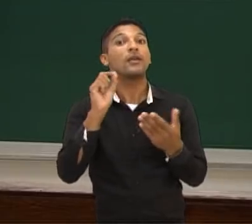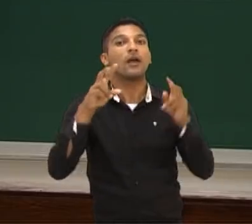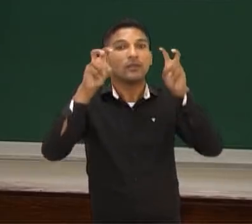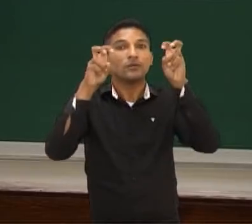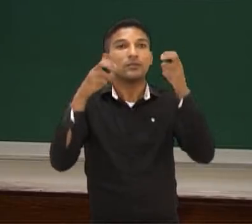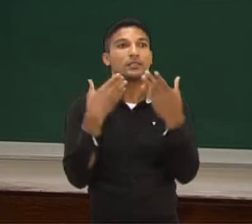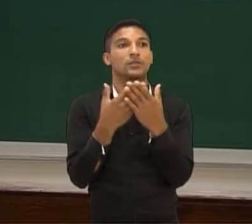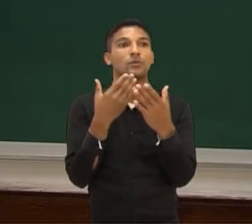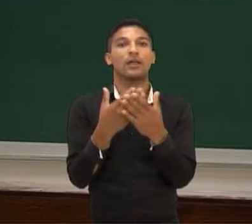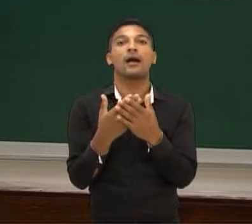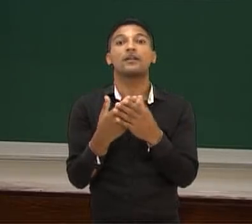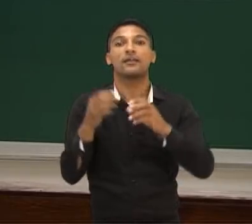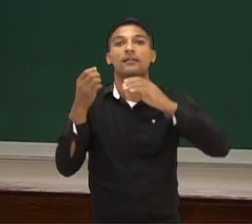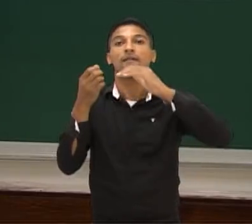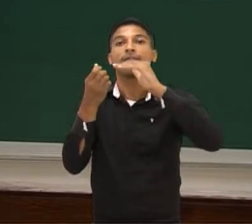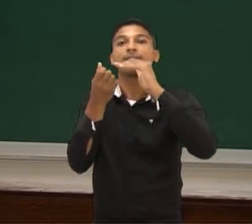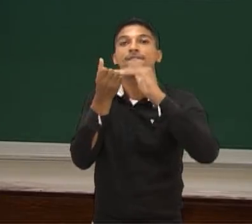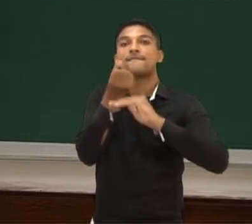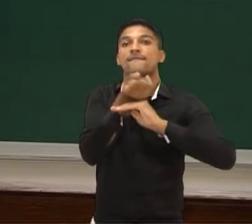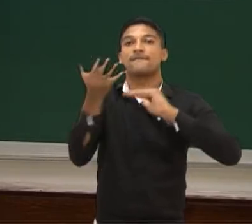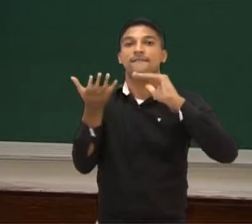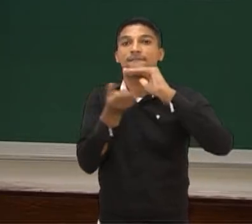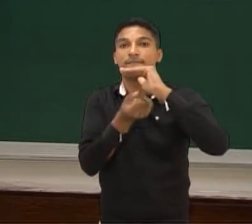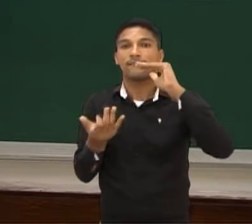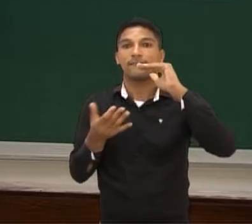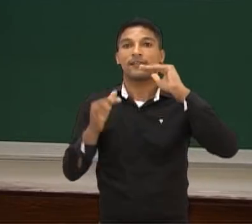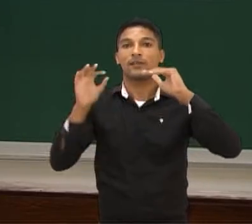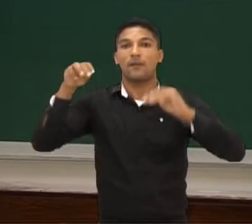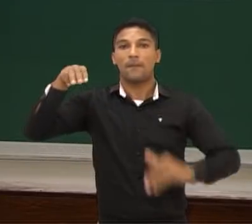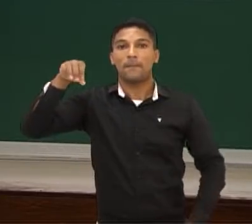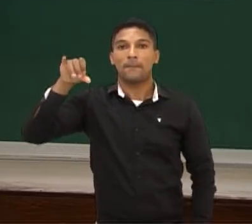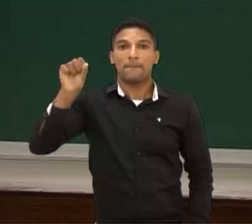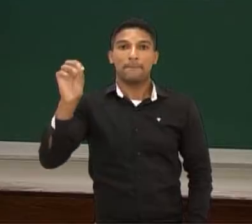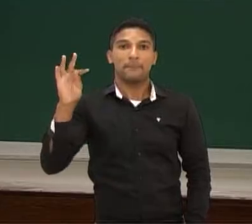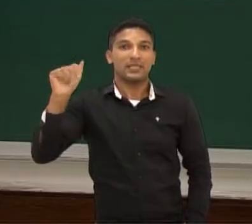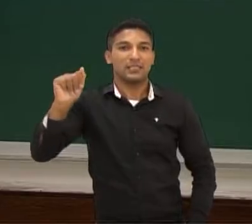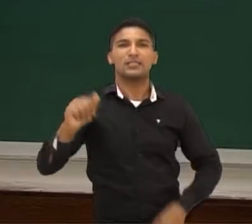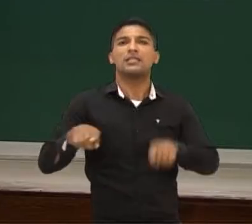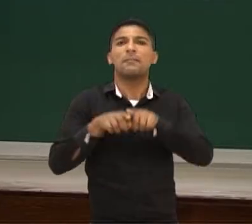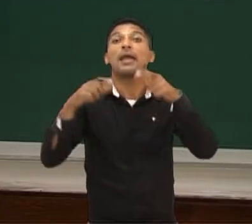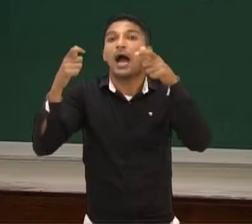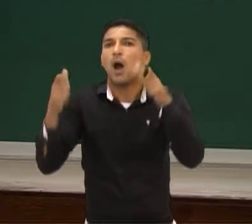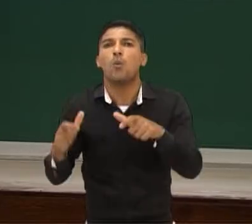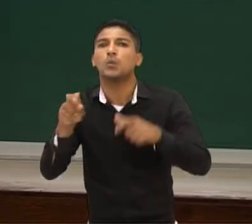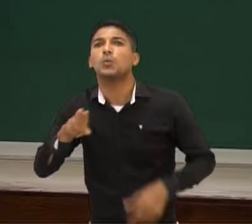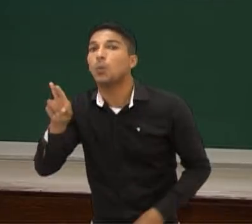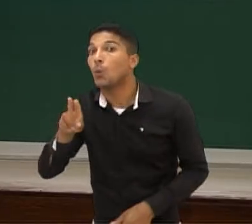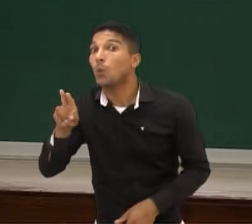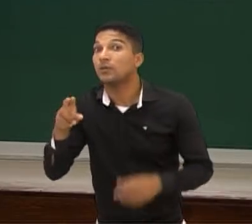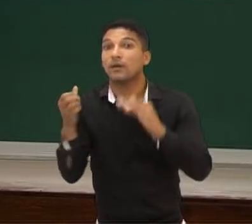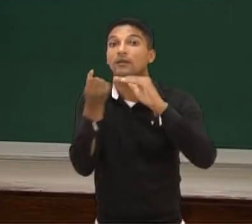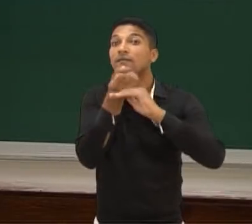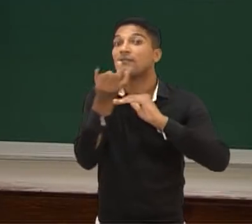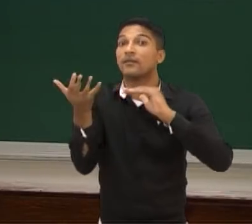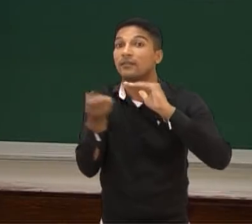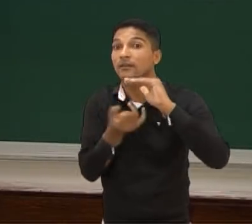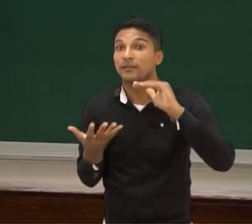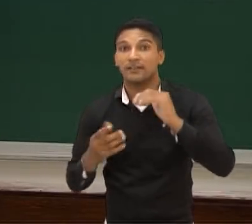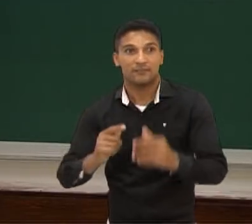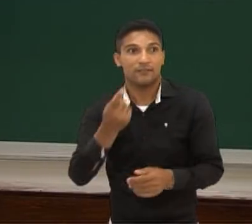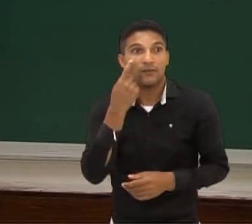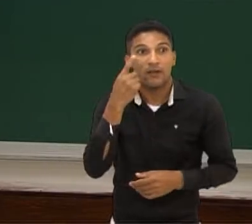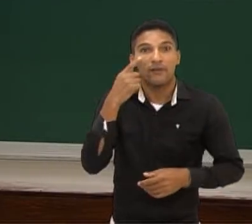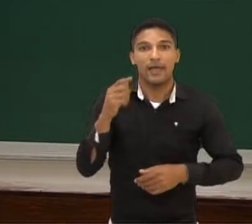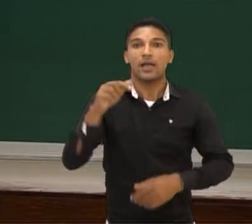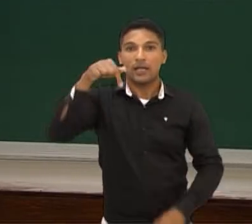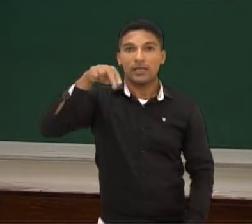a dia, certo? E aqui, esse primeiro problema vai trazer para nós uma situação que aparece as frações. Vamos lá, é um